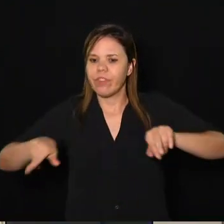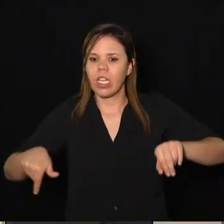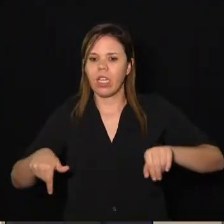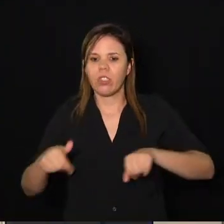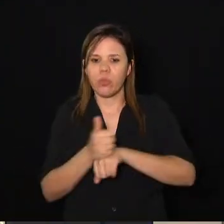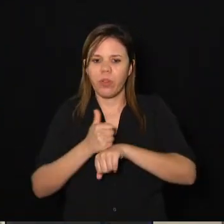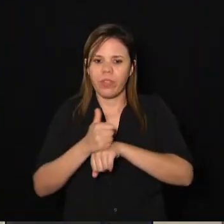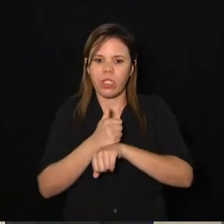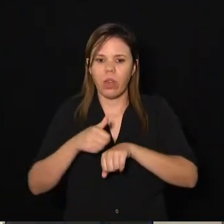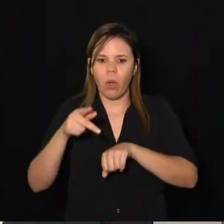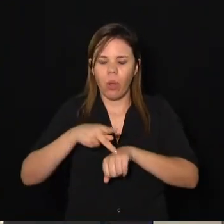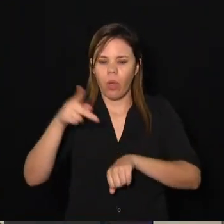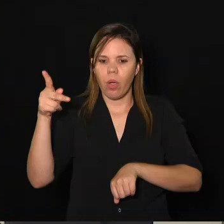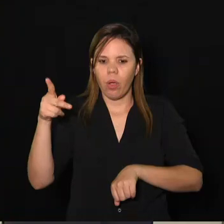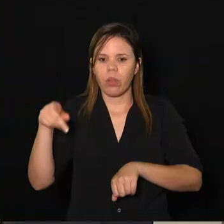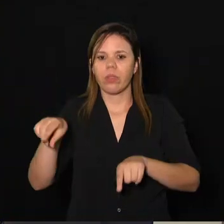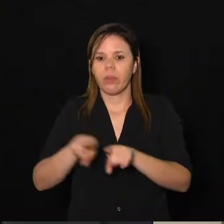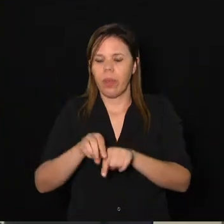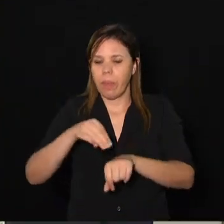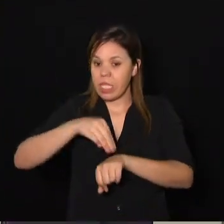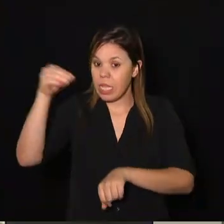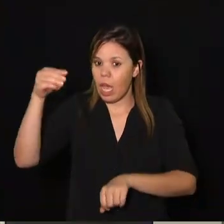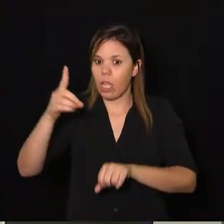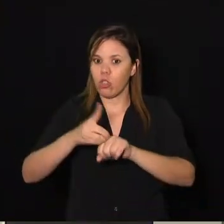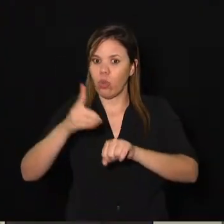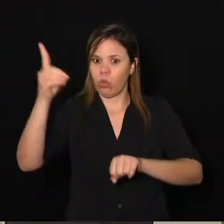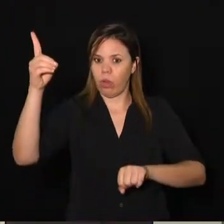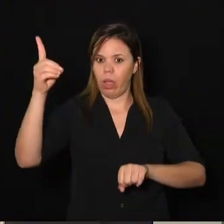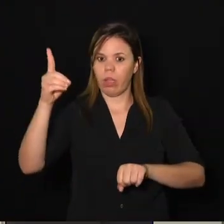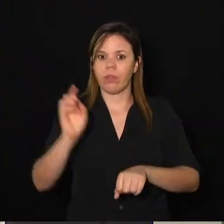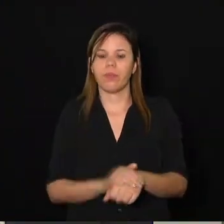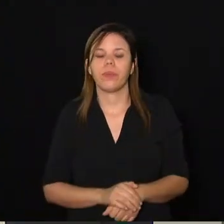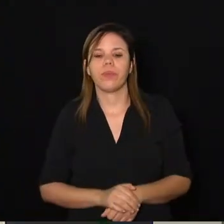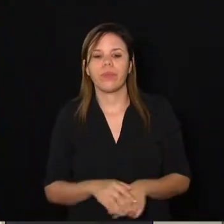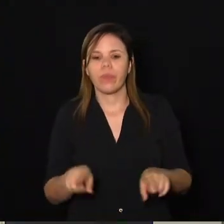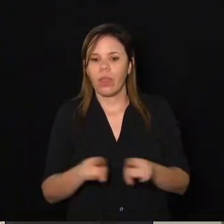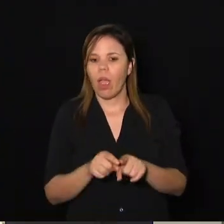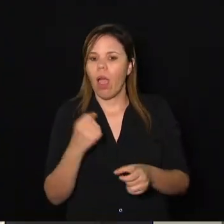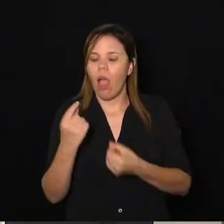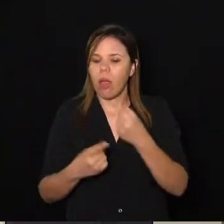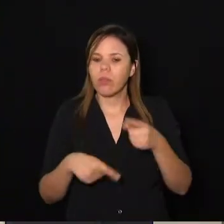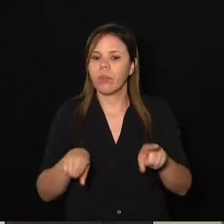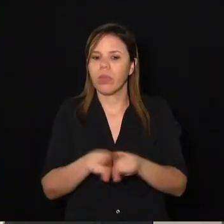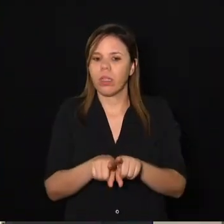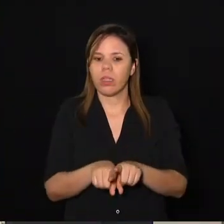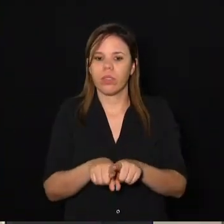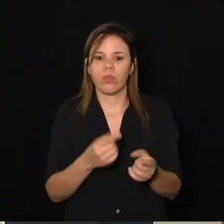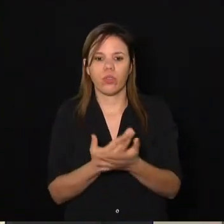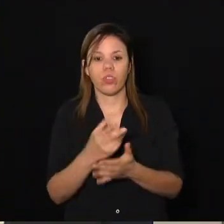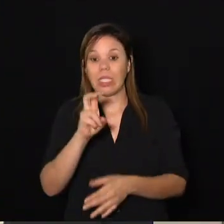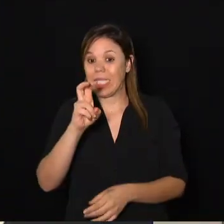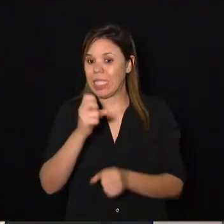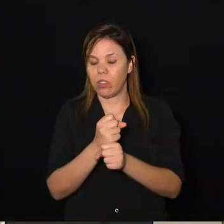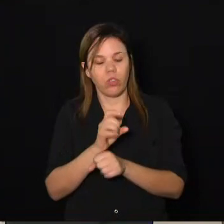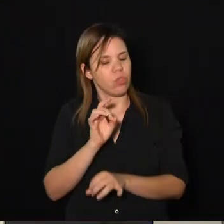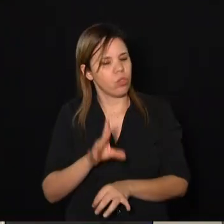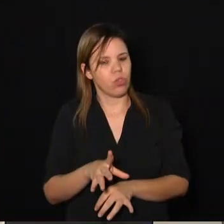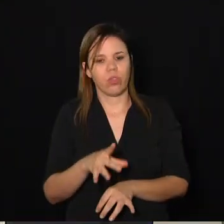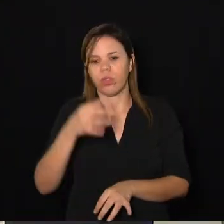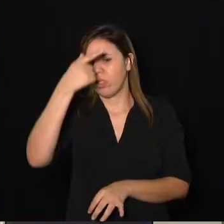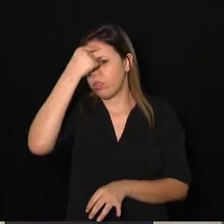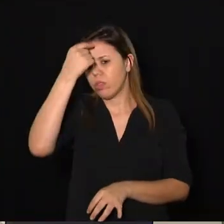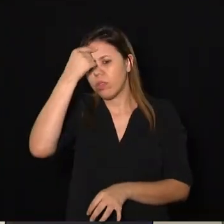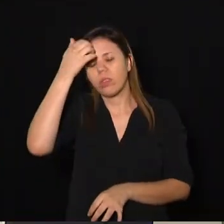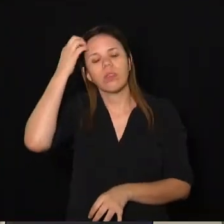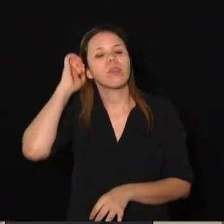-graduação com mestrado e doutorado muitos se especializam também não são apenas os cinco anos de graduações estudam